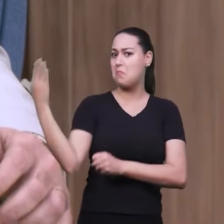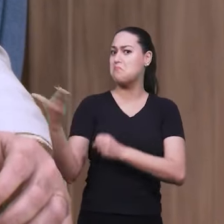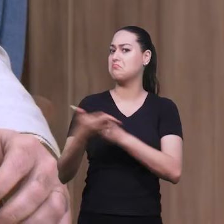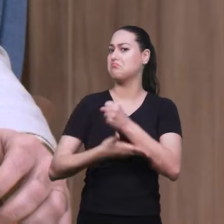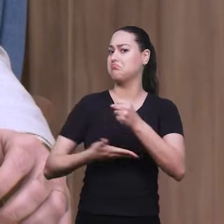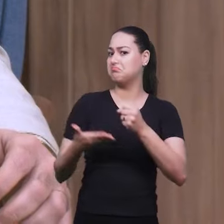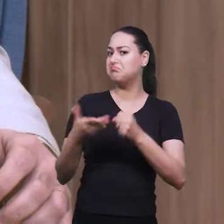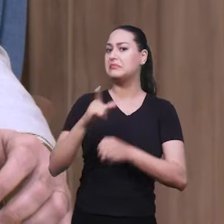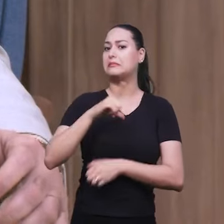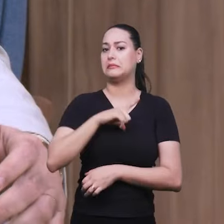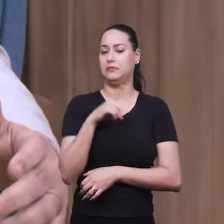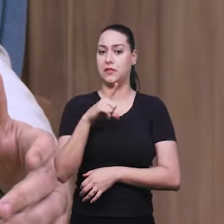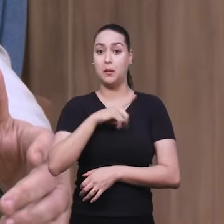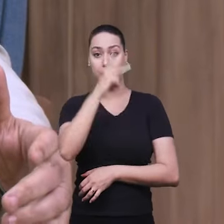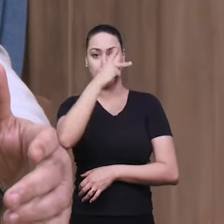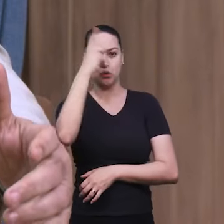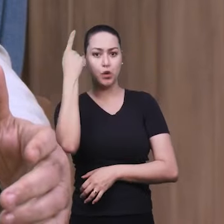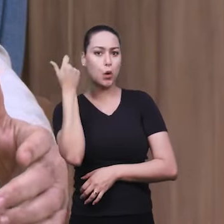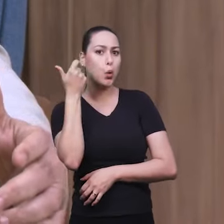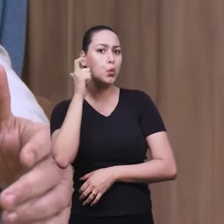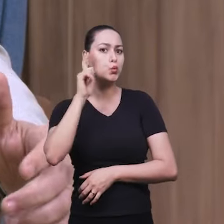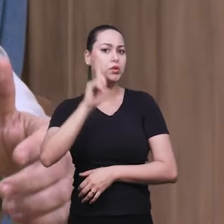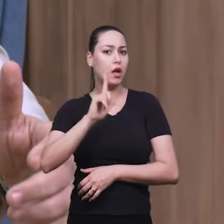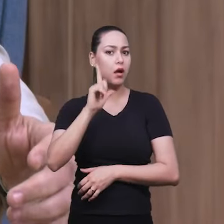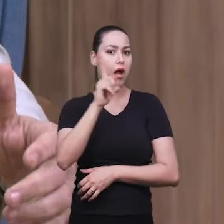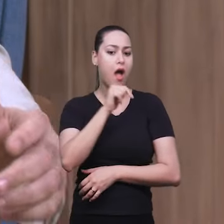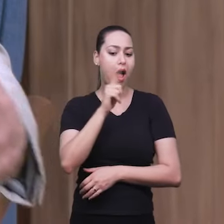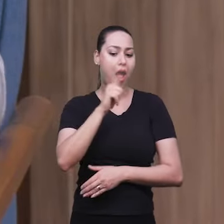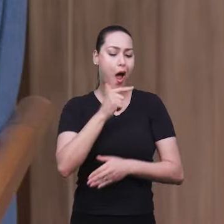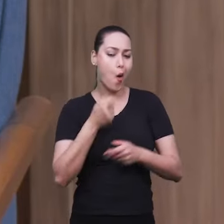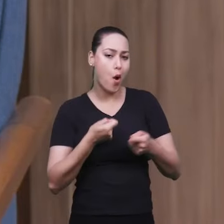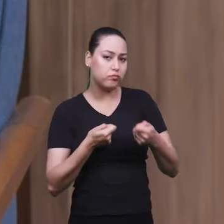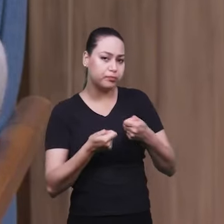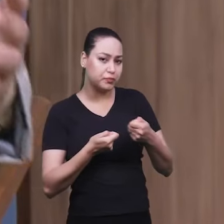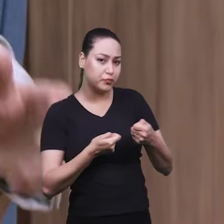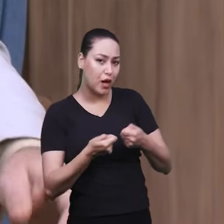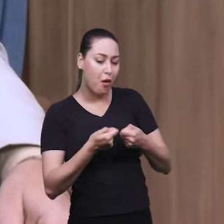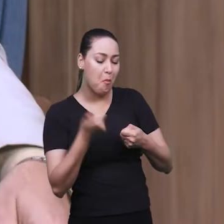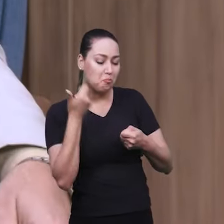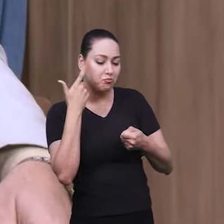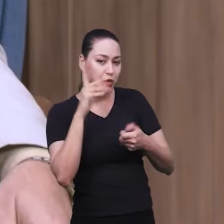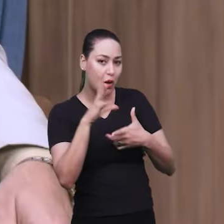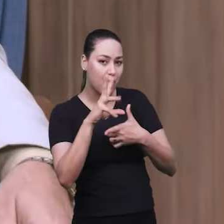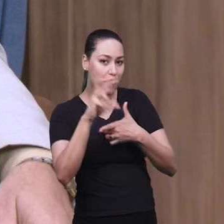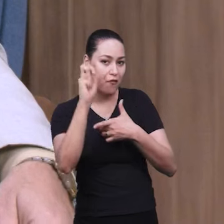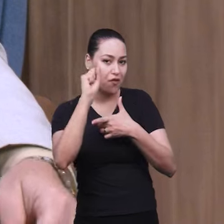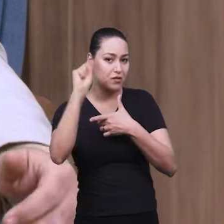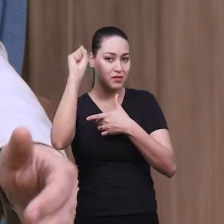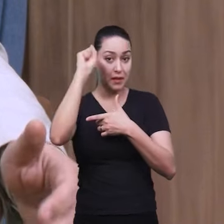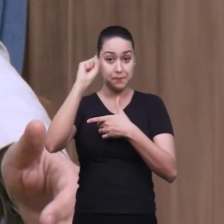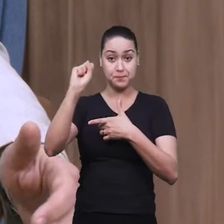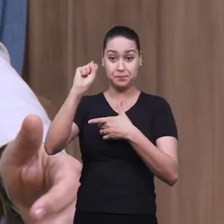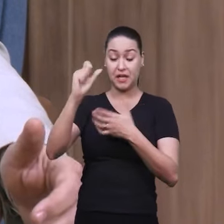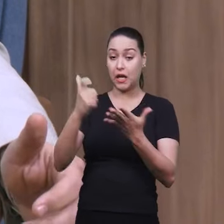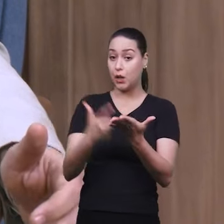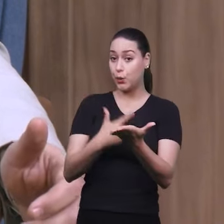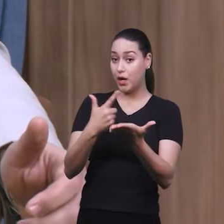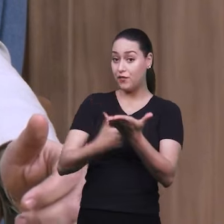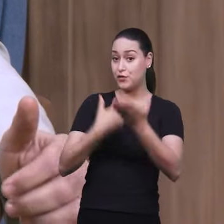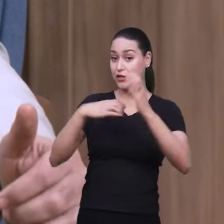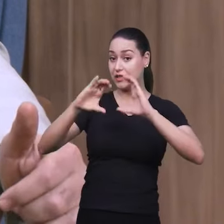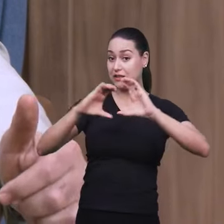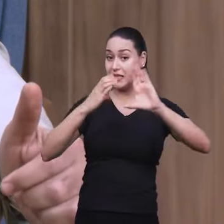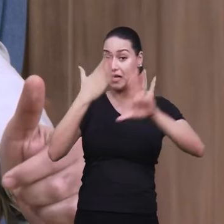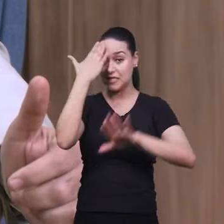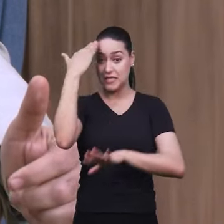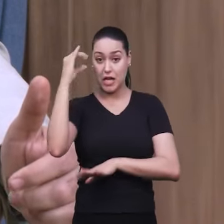um exército. Aquele que tem o controle desse recurso, ele tem toda a condição para vencer a guerra. E no livro de Cantares de Salomão,